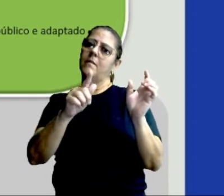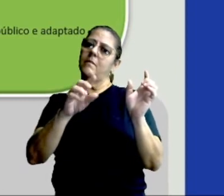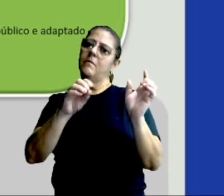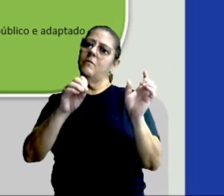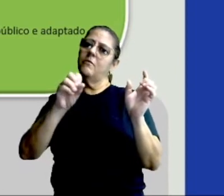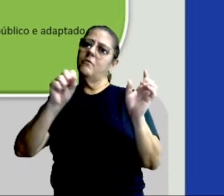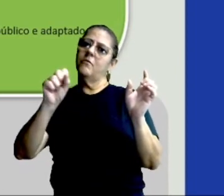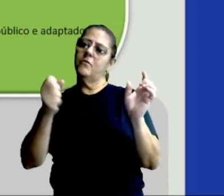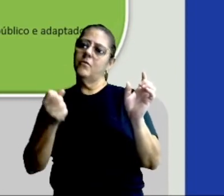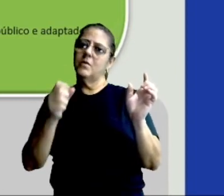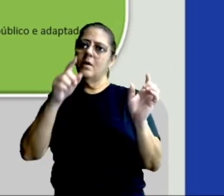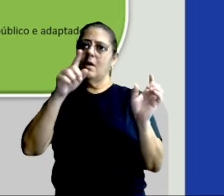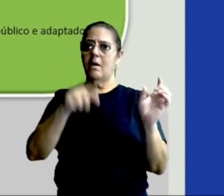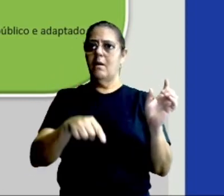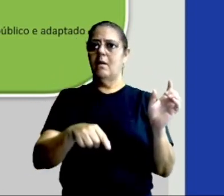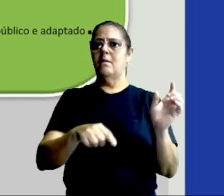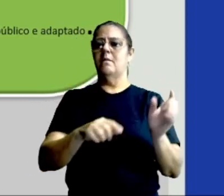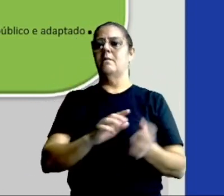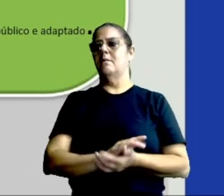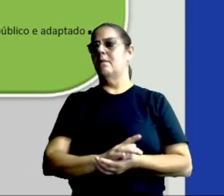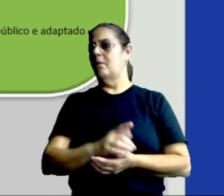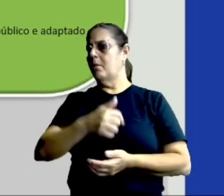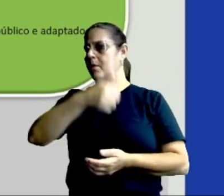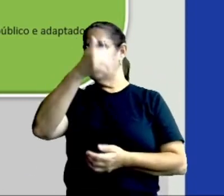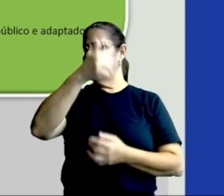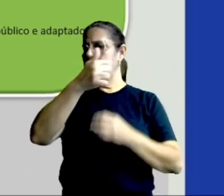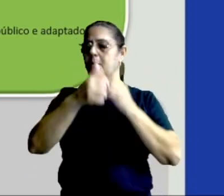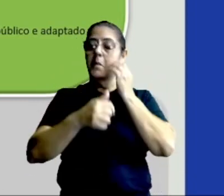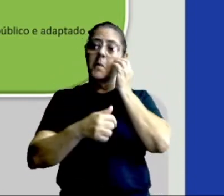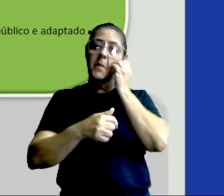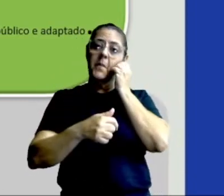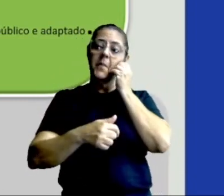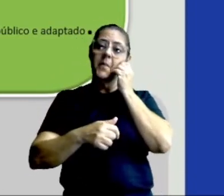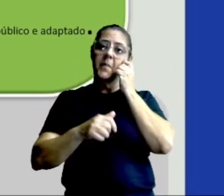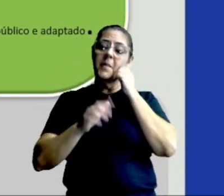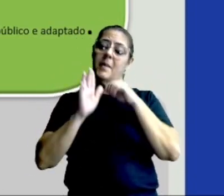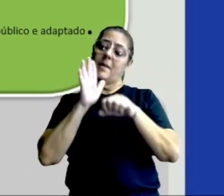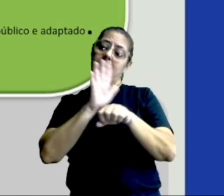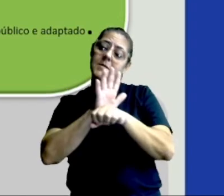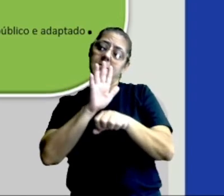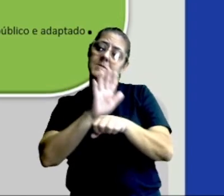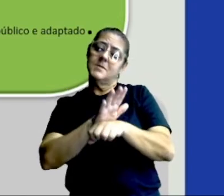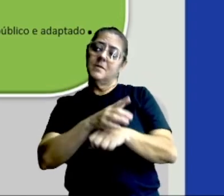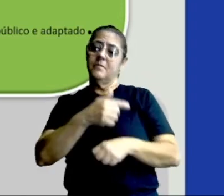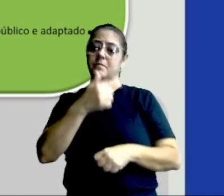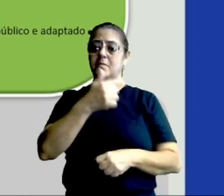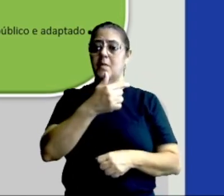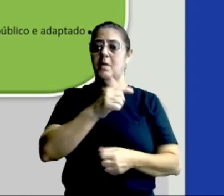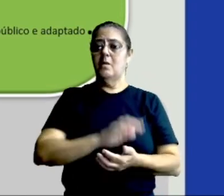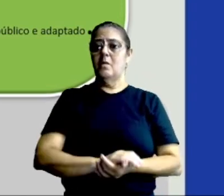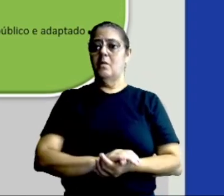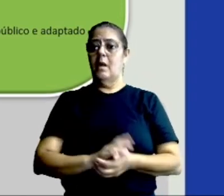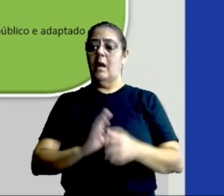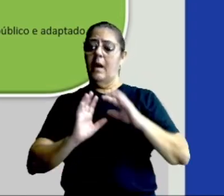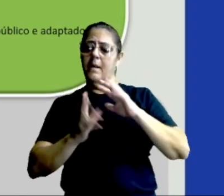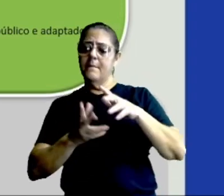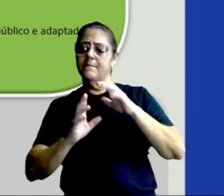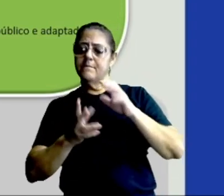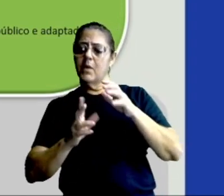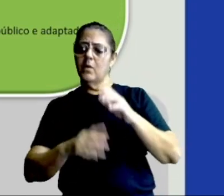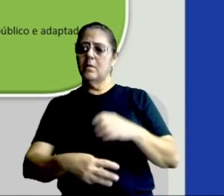antes da palavra numa já é o primeiro depois nós temos em tardezinha temos o segundo a